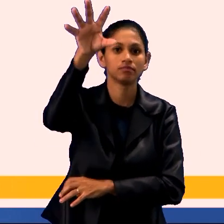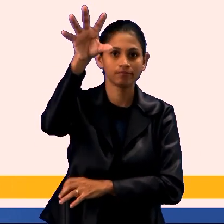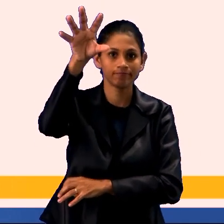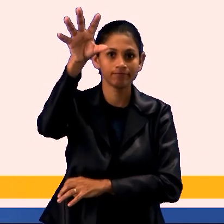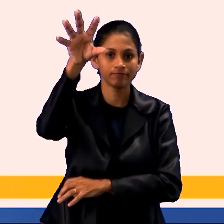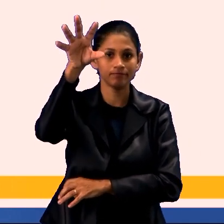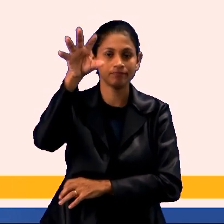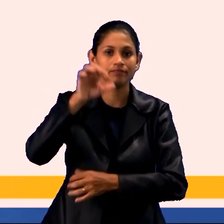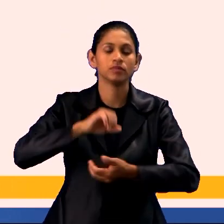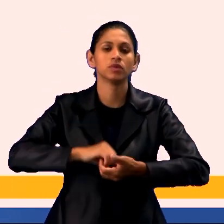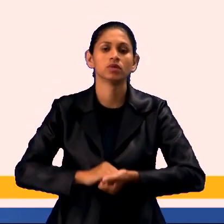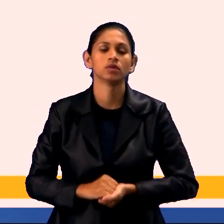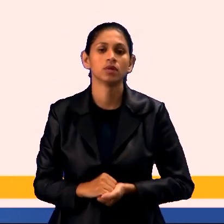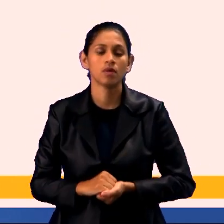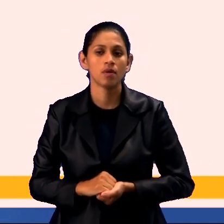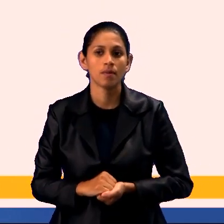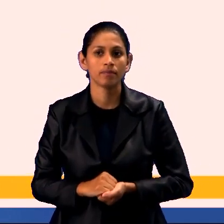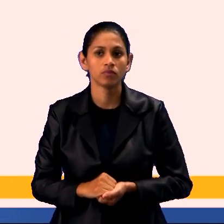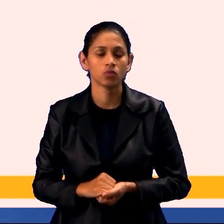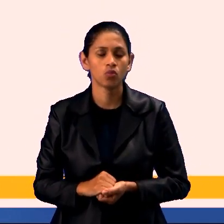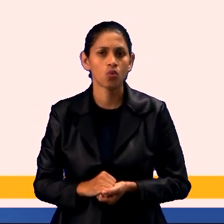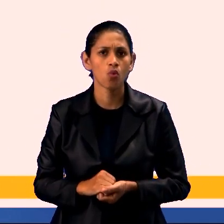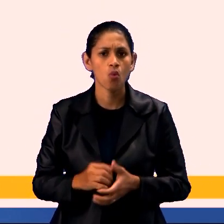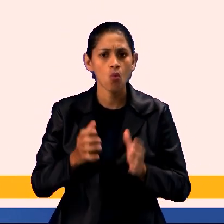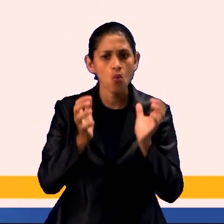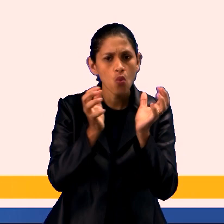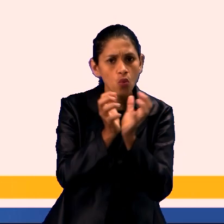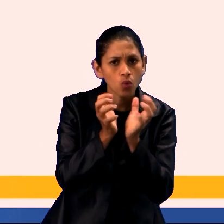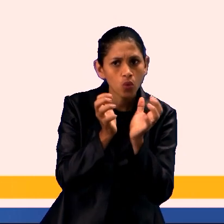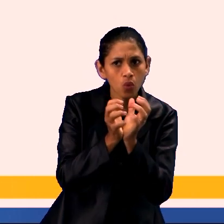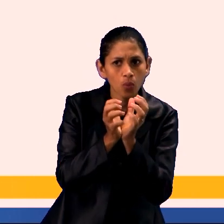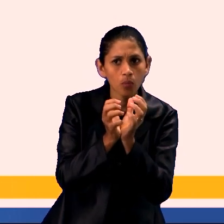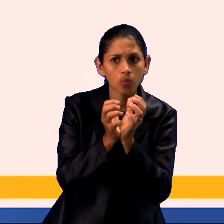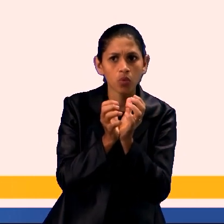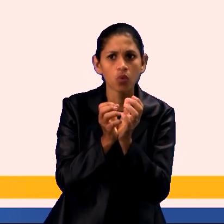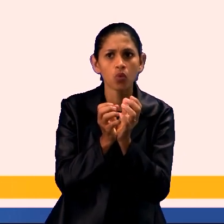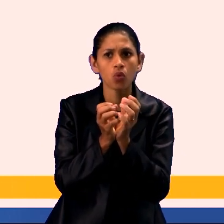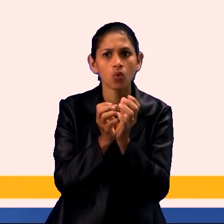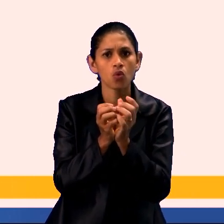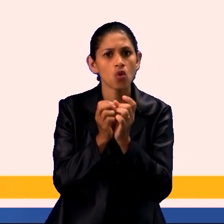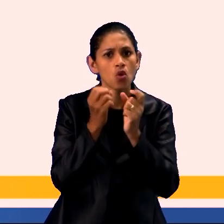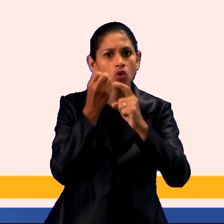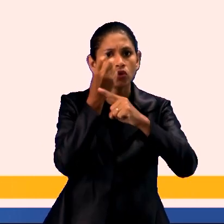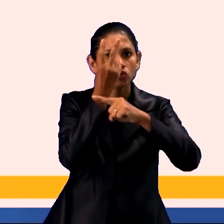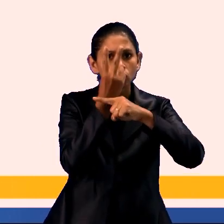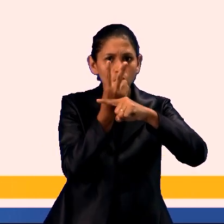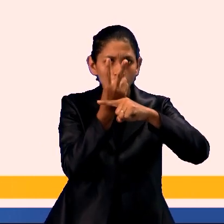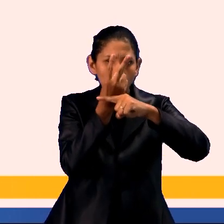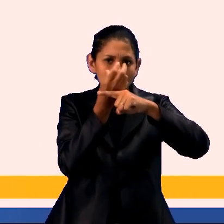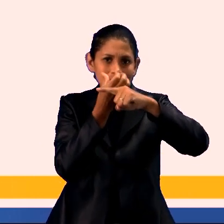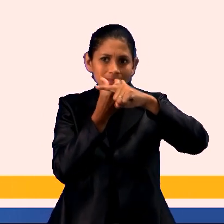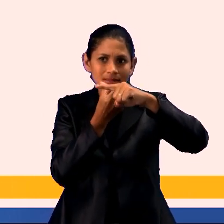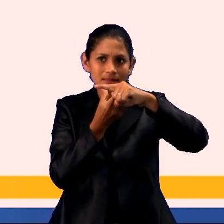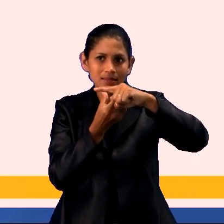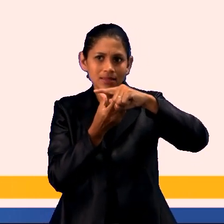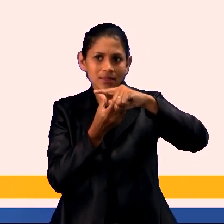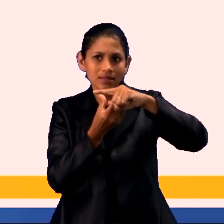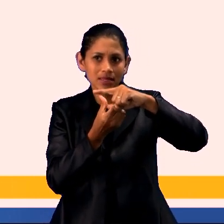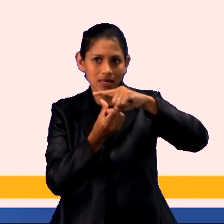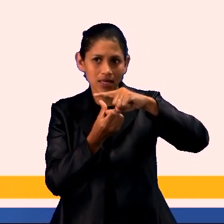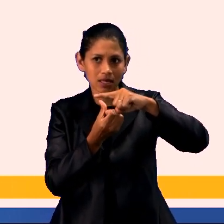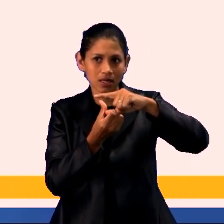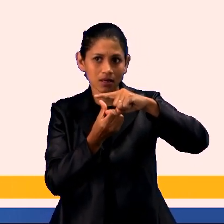que praticam esporte e percebeu-se que dentre eles,